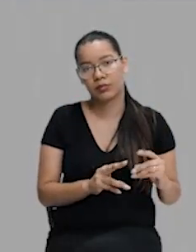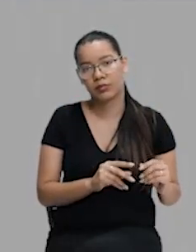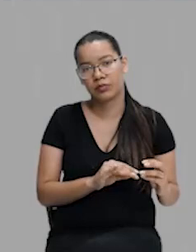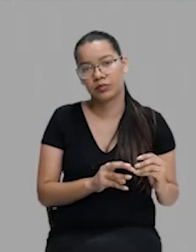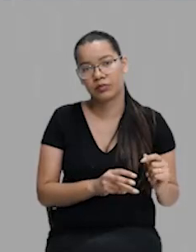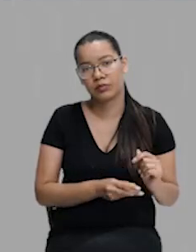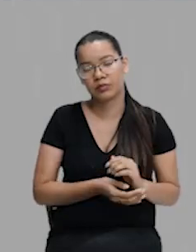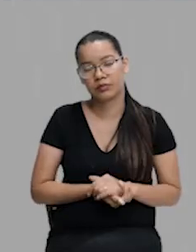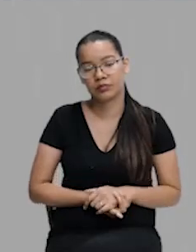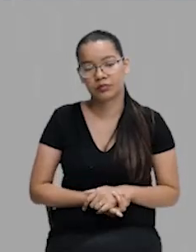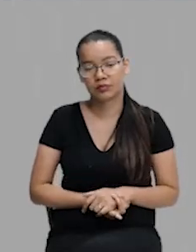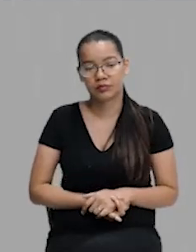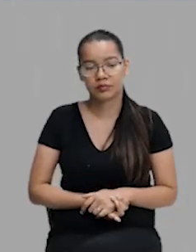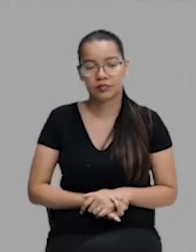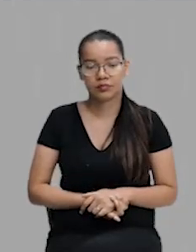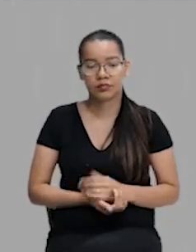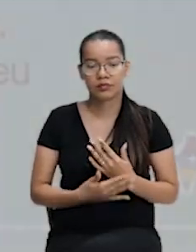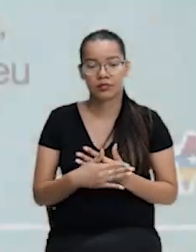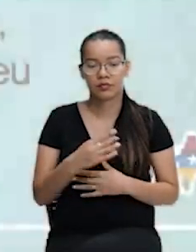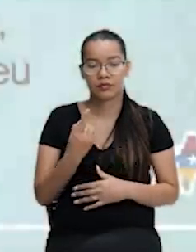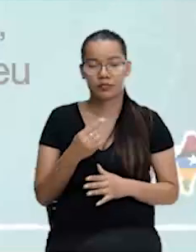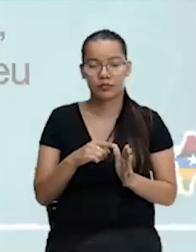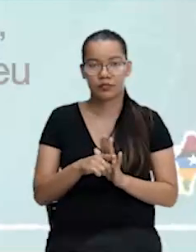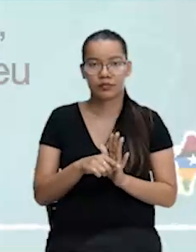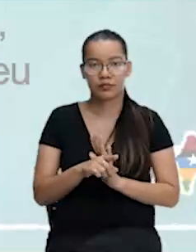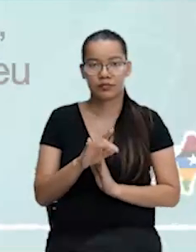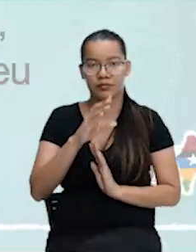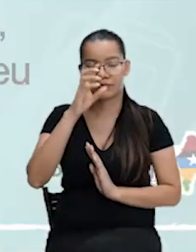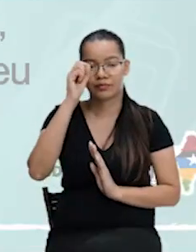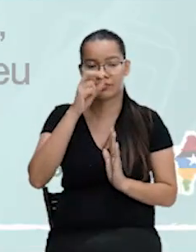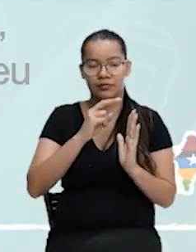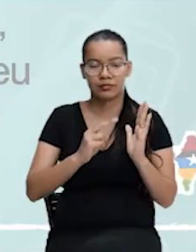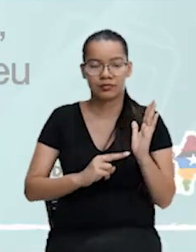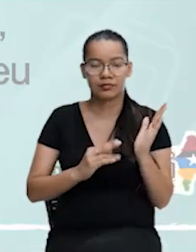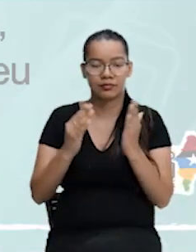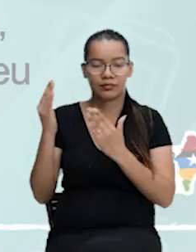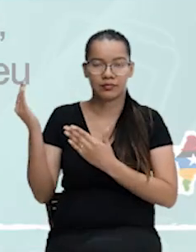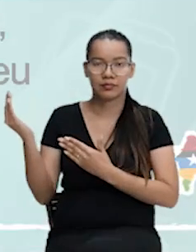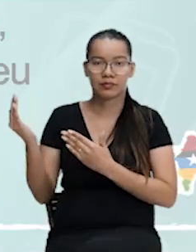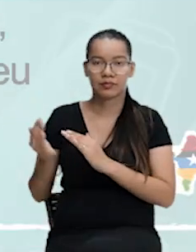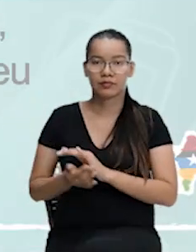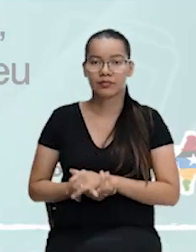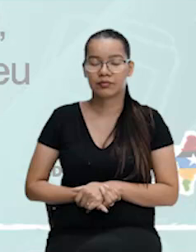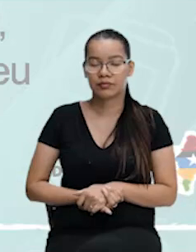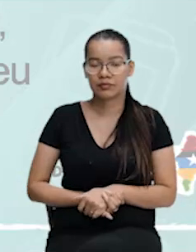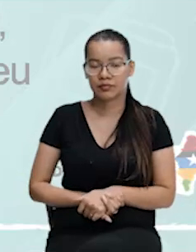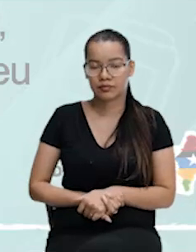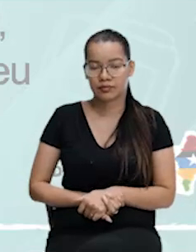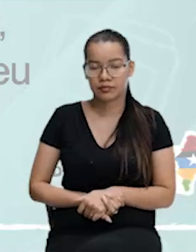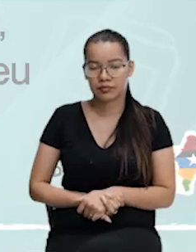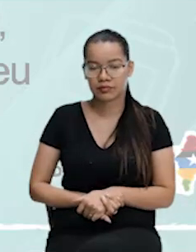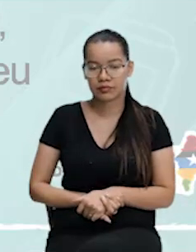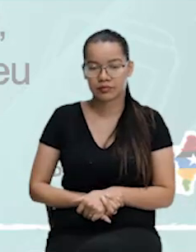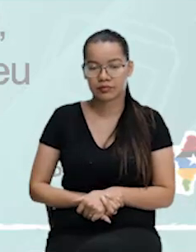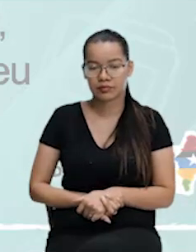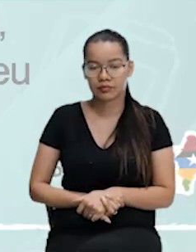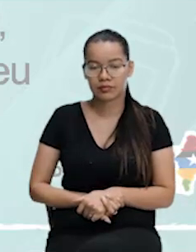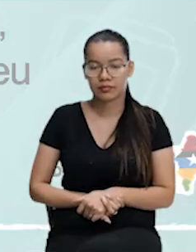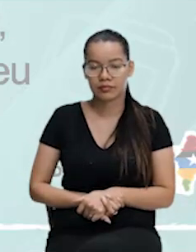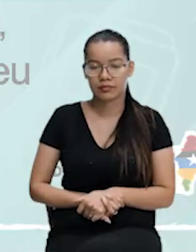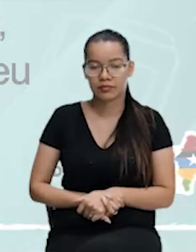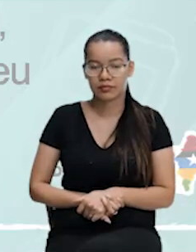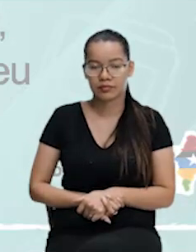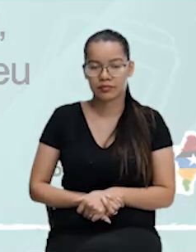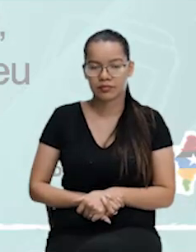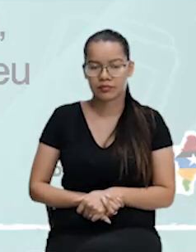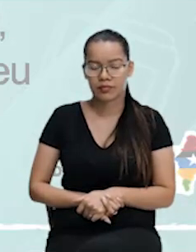sólida. Tá bom? Mais uma rapidinho, ó. O ácido clorídrico comercial, vendido com o nome de